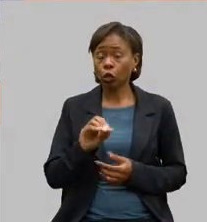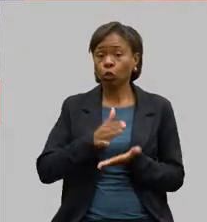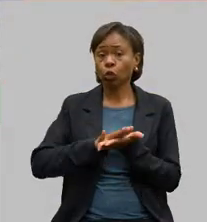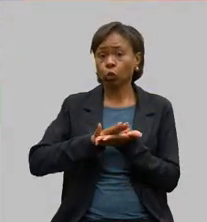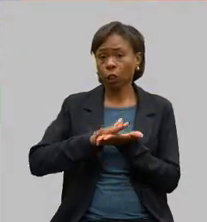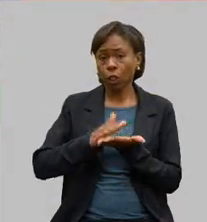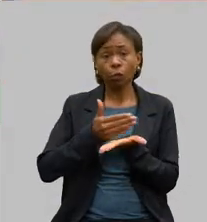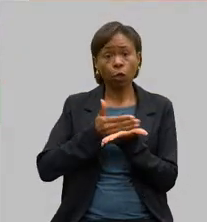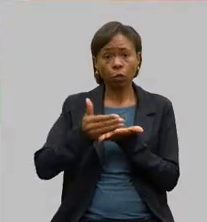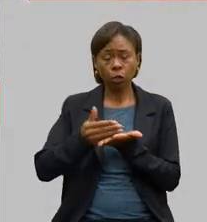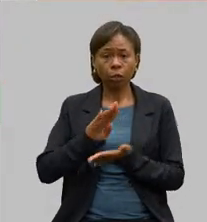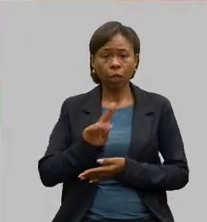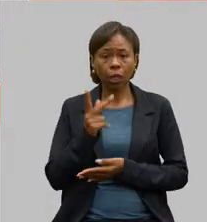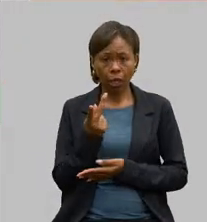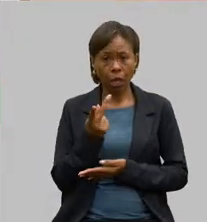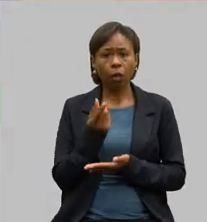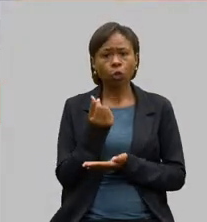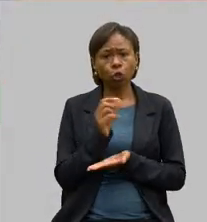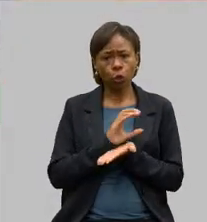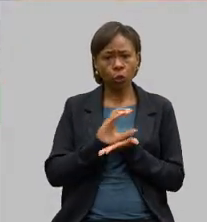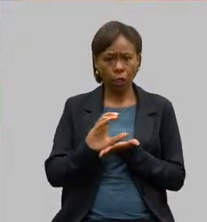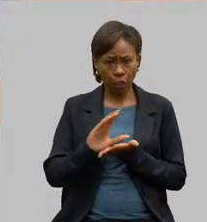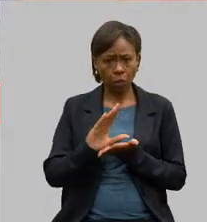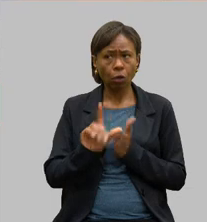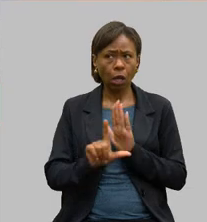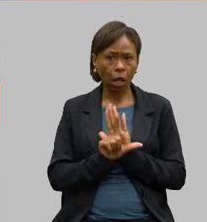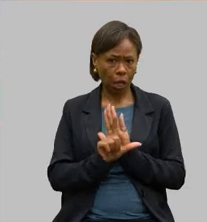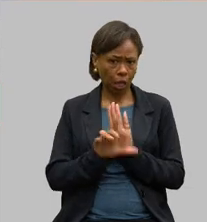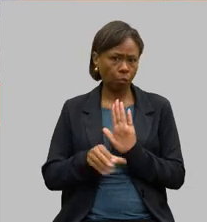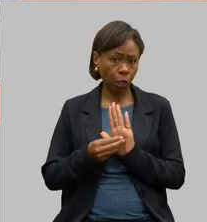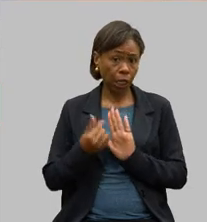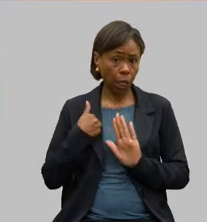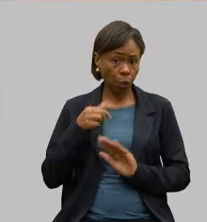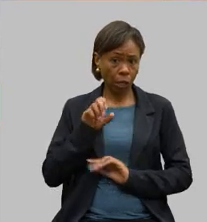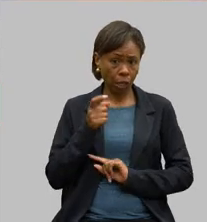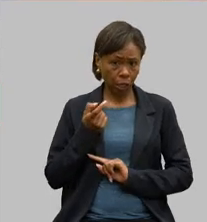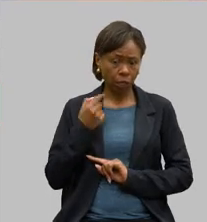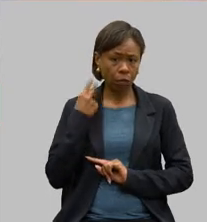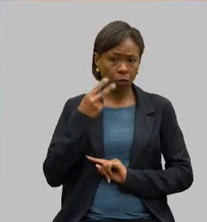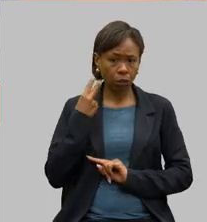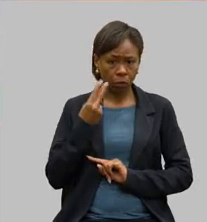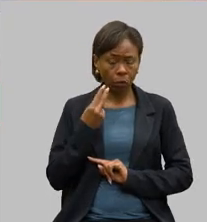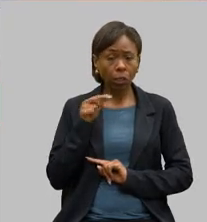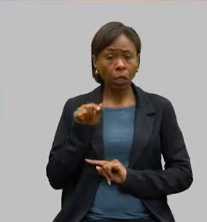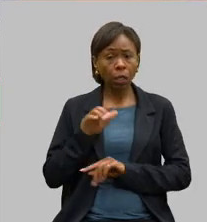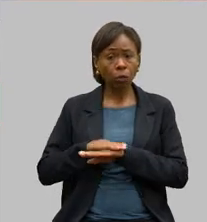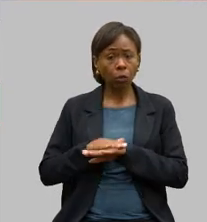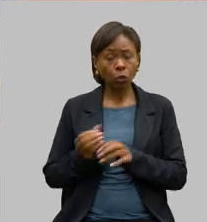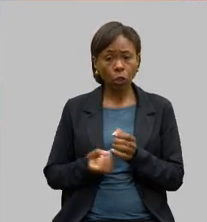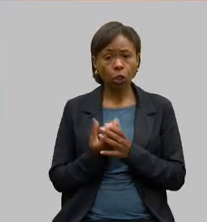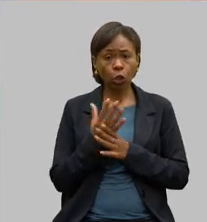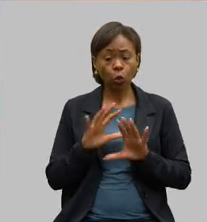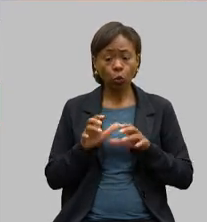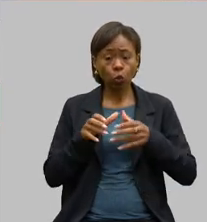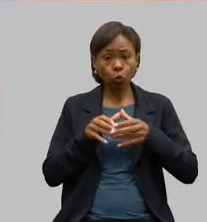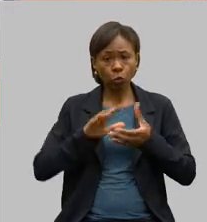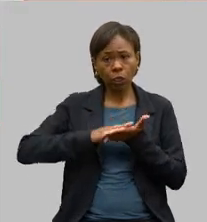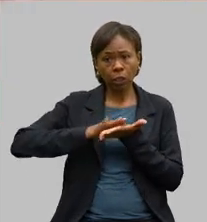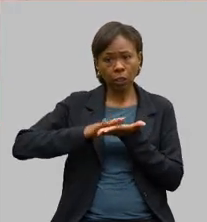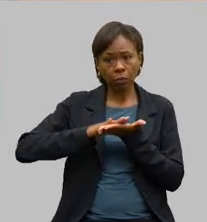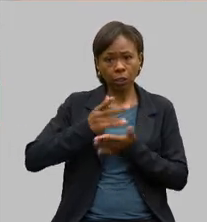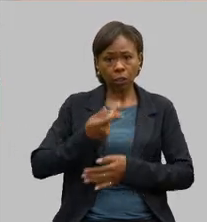Horizonte por uma Emenda parlamentar de quando eu era vereadora foi construída com o coletivo de sambistas de Belo